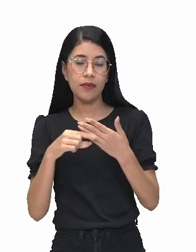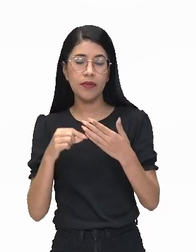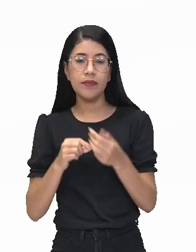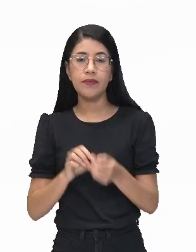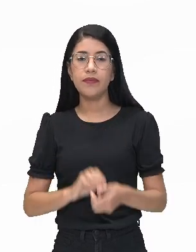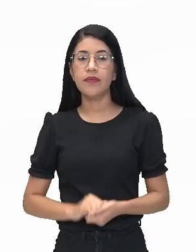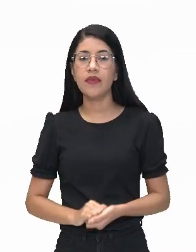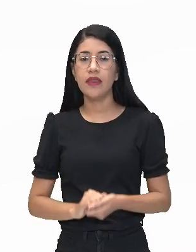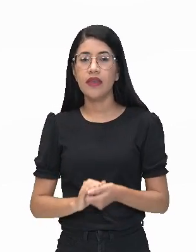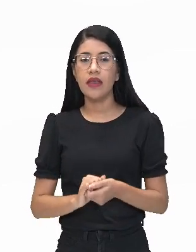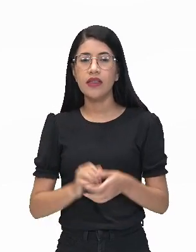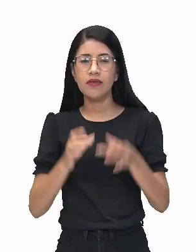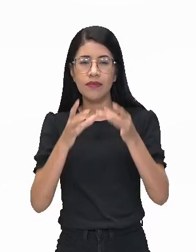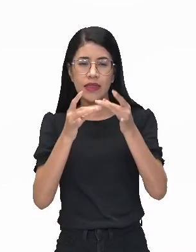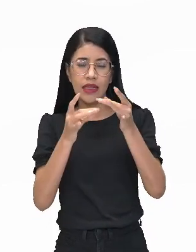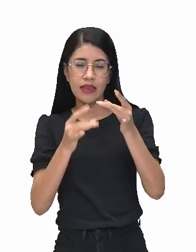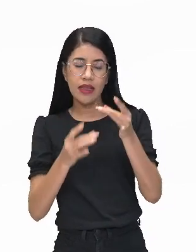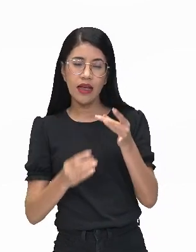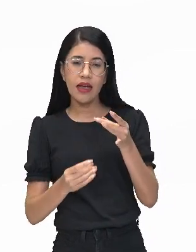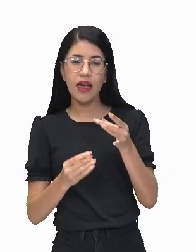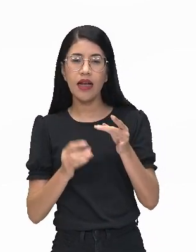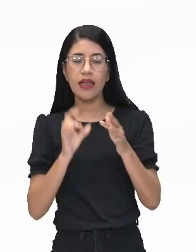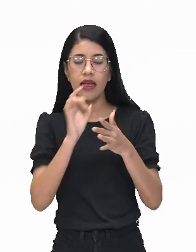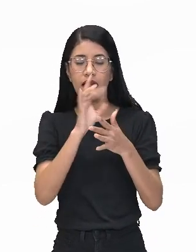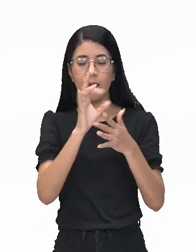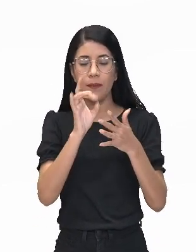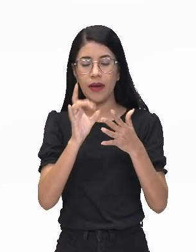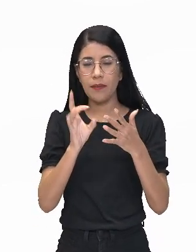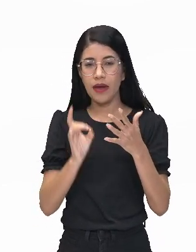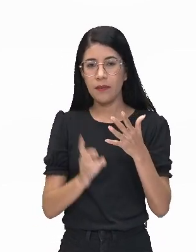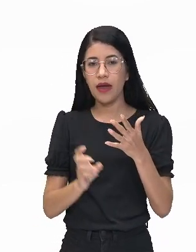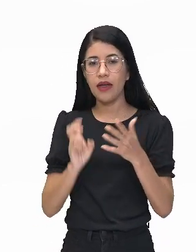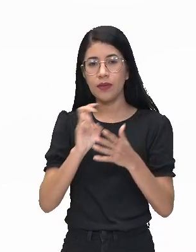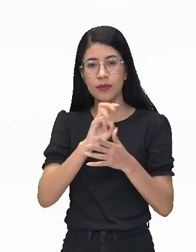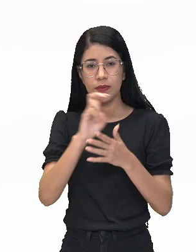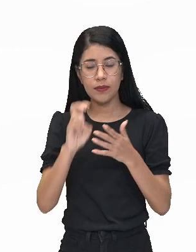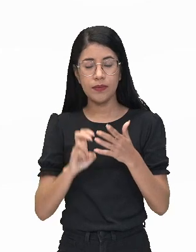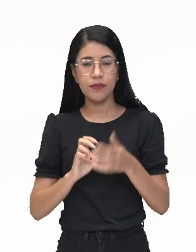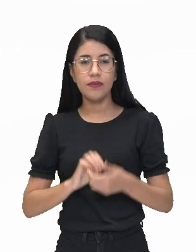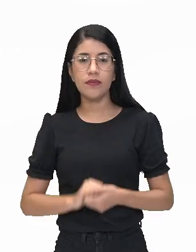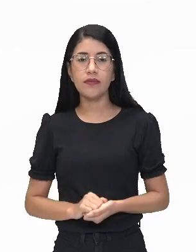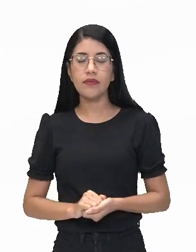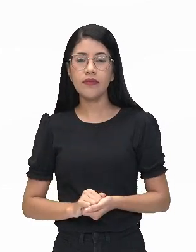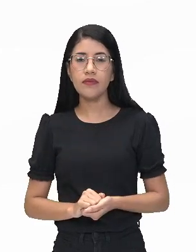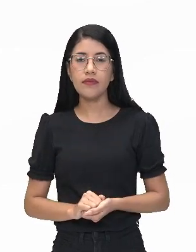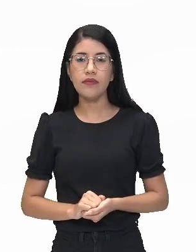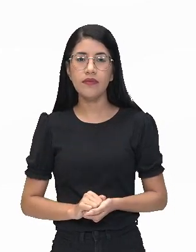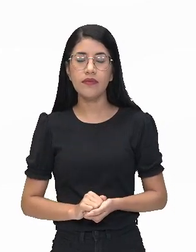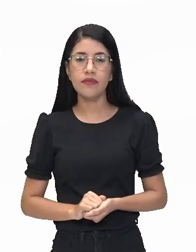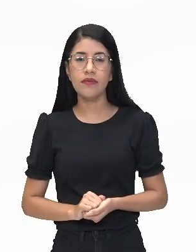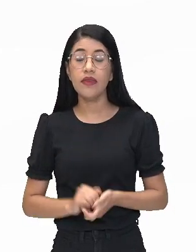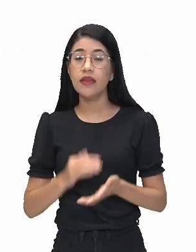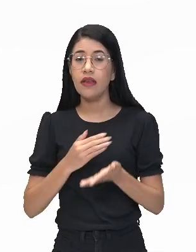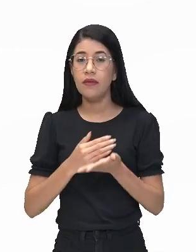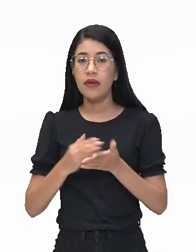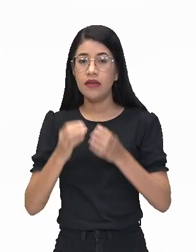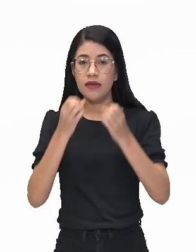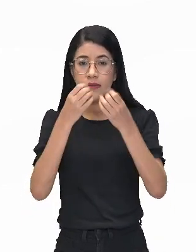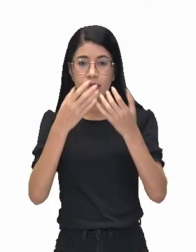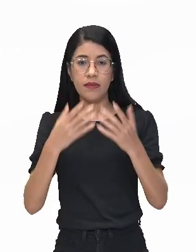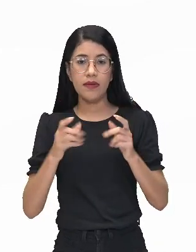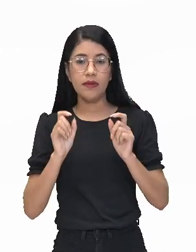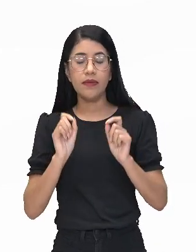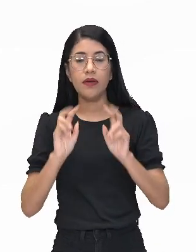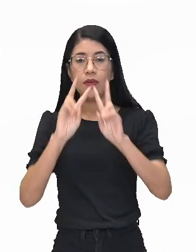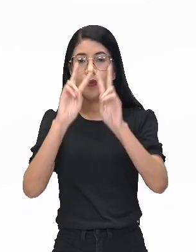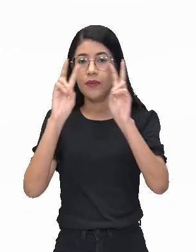agora mais detalhadamente em cada um desses 5 elementos, tá bom? Vamos lá. Começando pelo título,